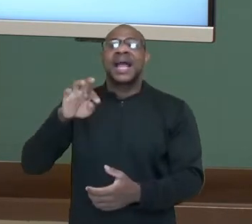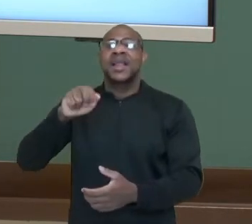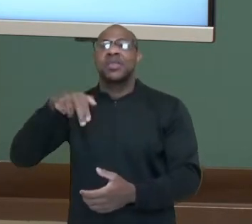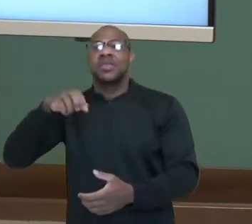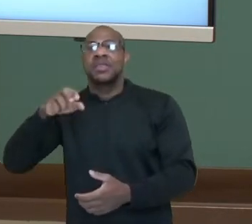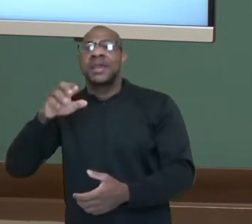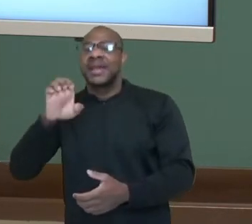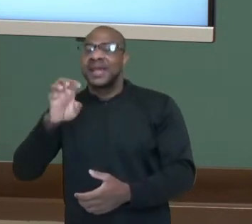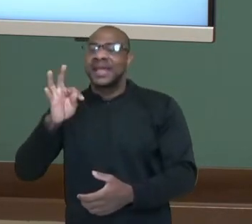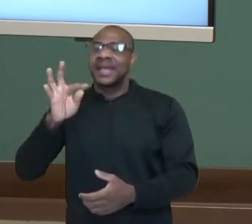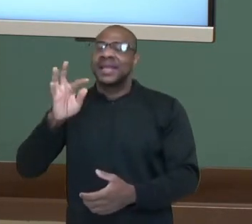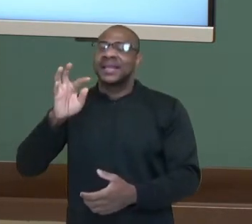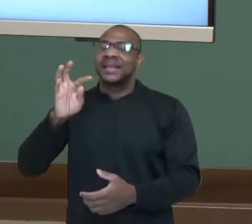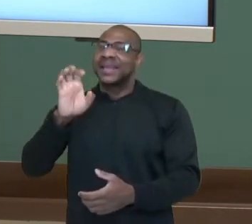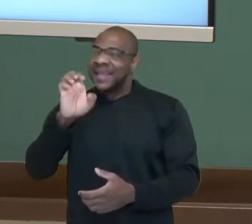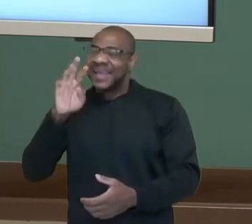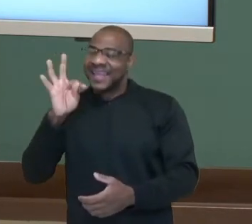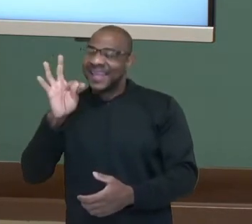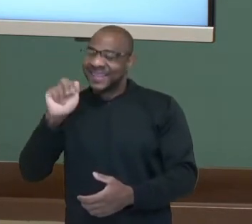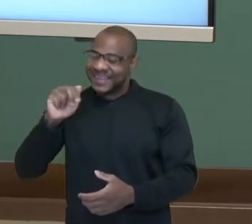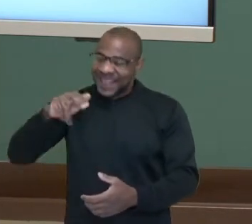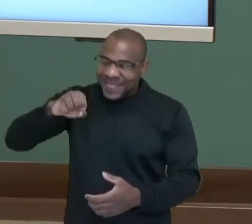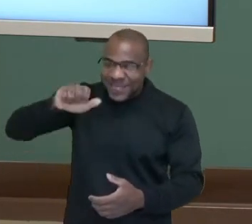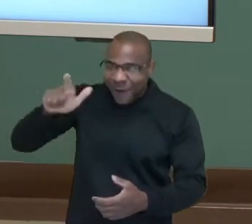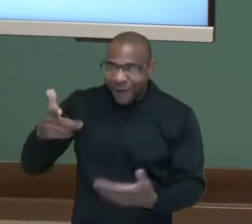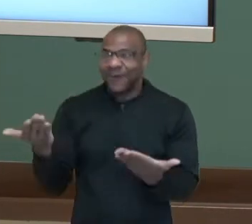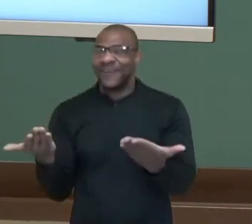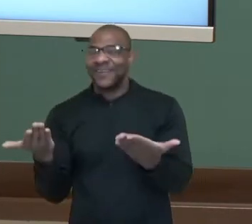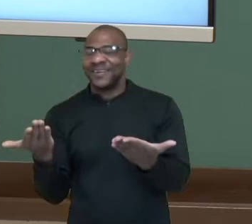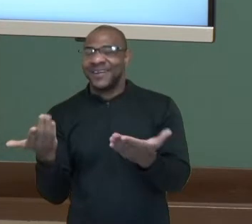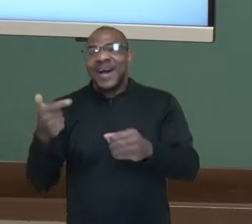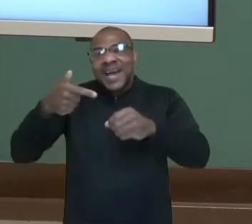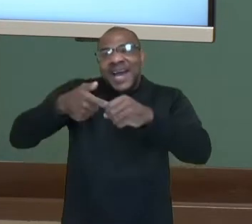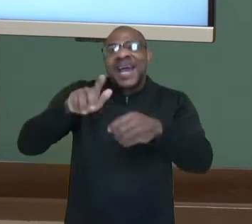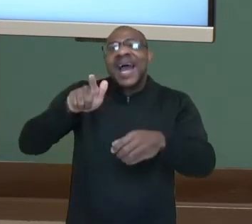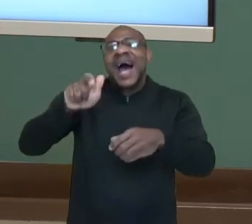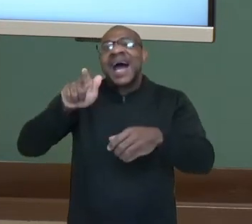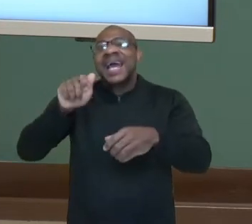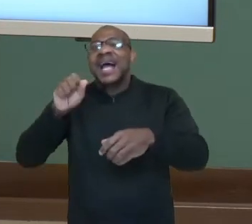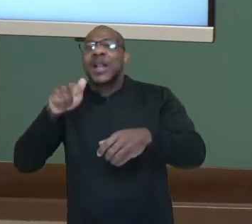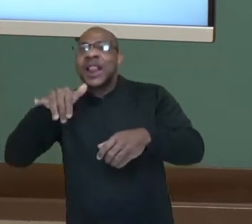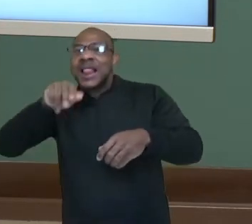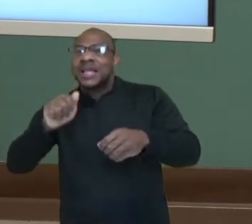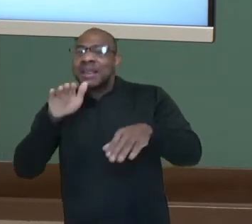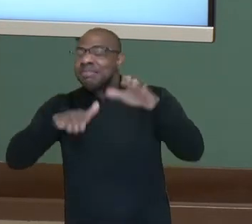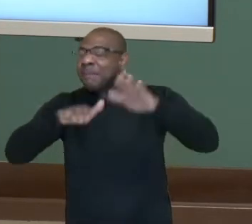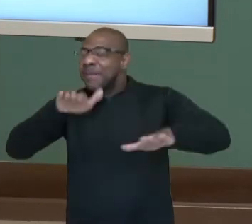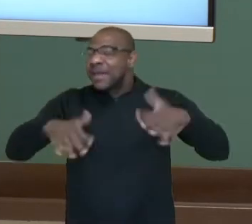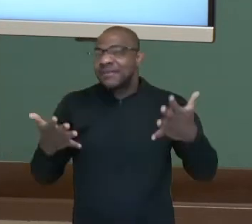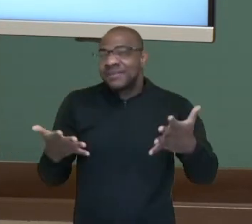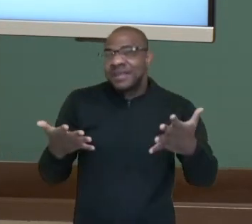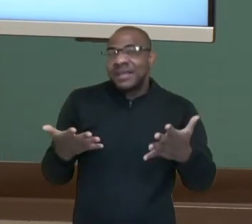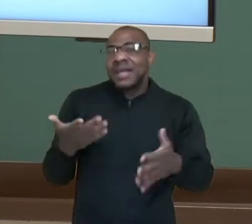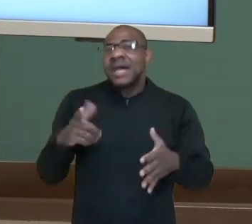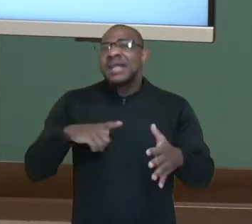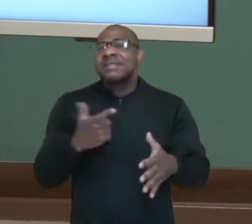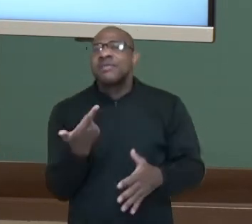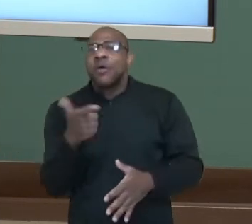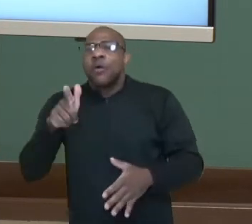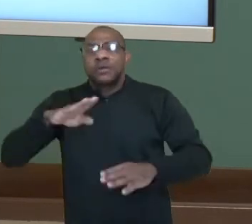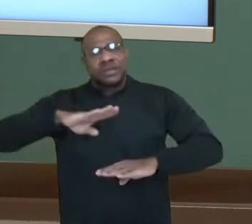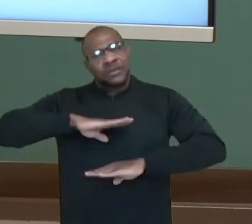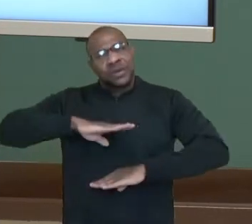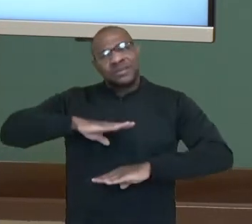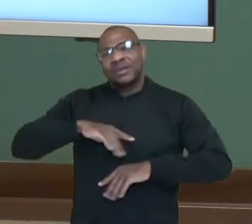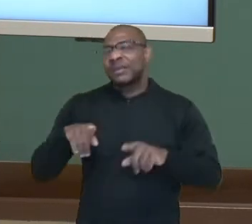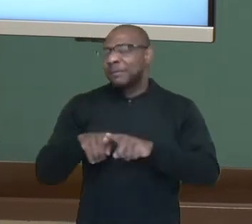E a quantidade de litros que vai ser abastecida? Então, depende. Mas depende de quê? Depende de outros fatores. Eu